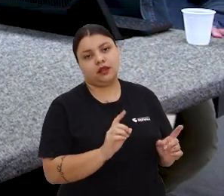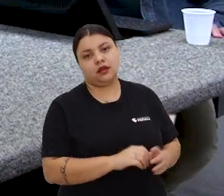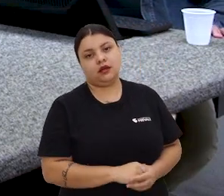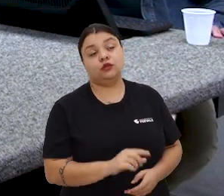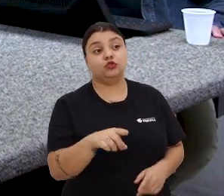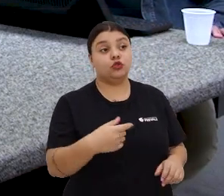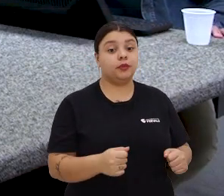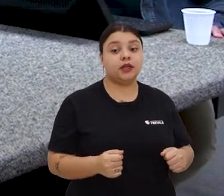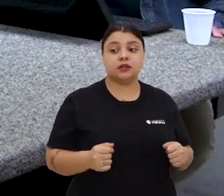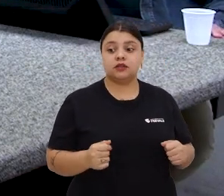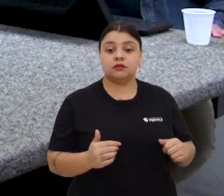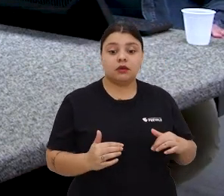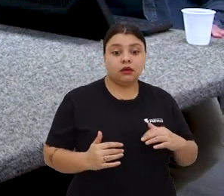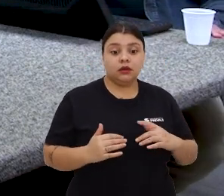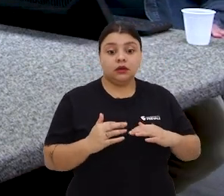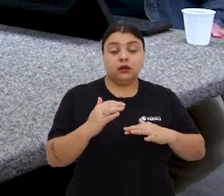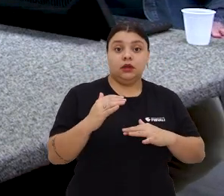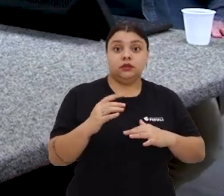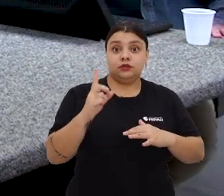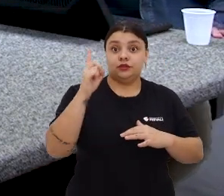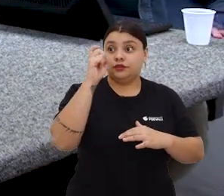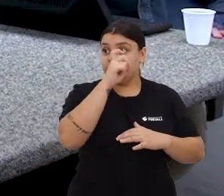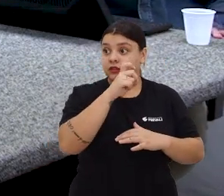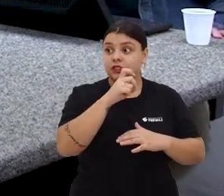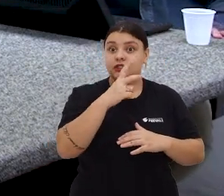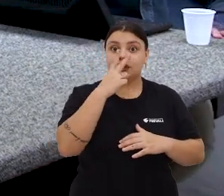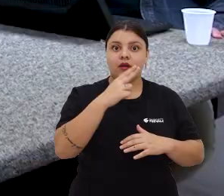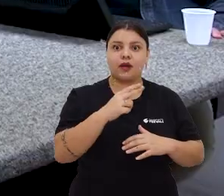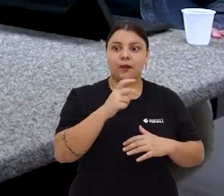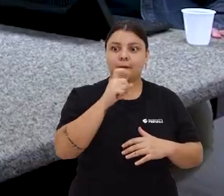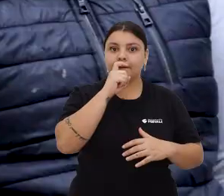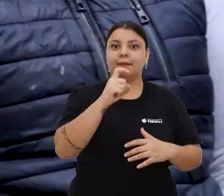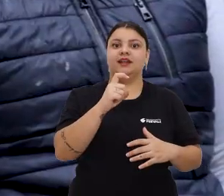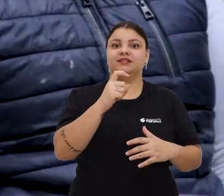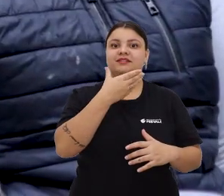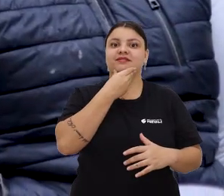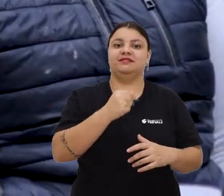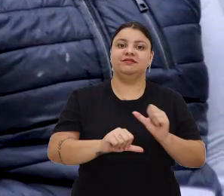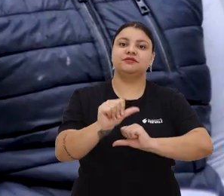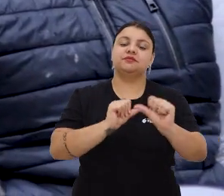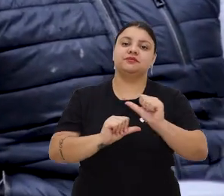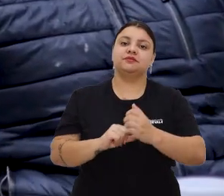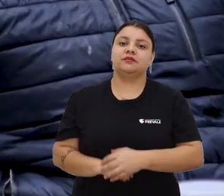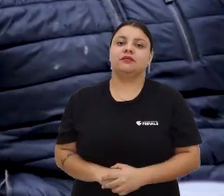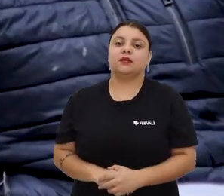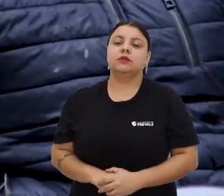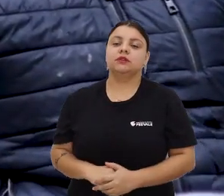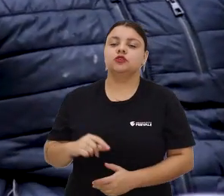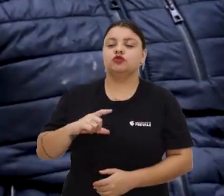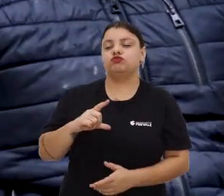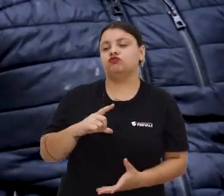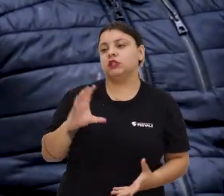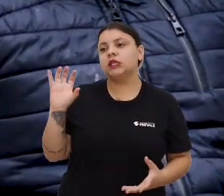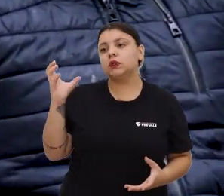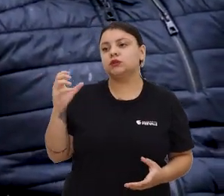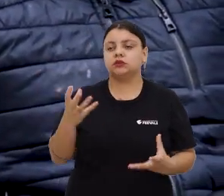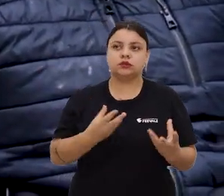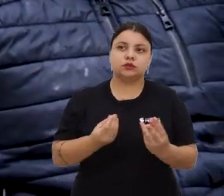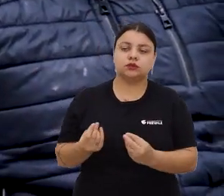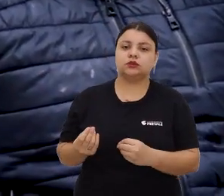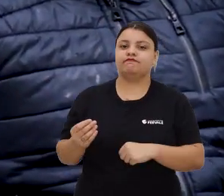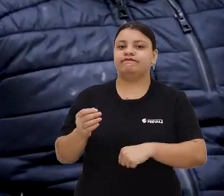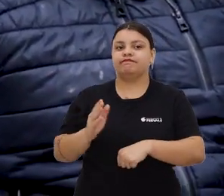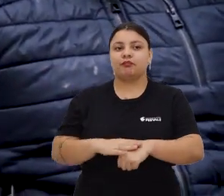aflorar de alguma forma, né, essa paternidade, né? Então, o que tem acontecido bastante é isso, né? Algumas situações